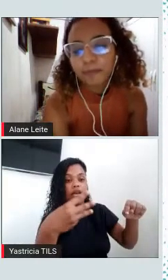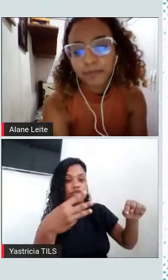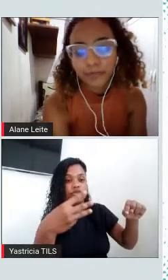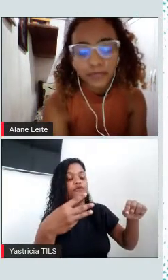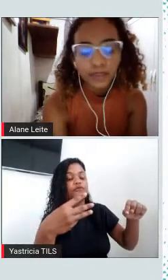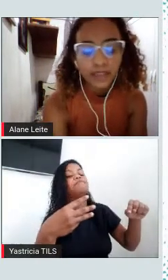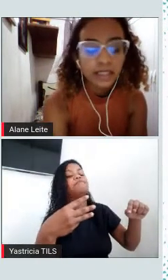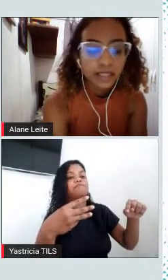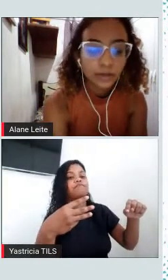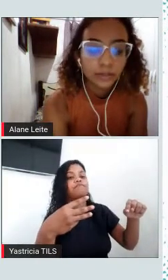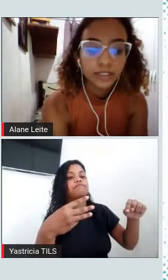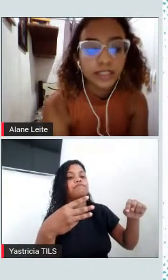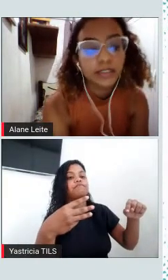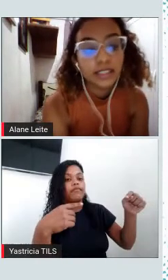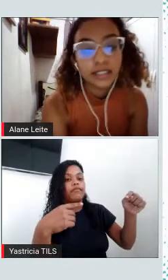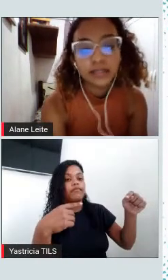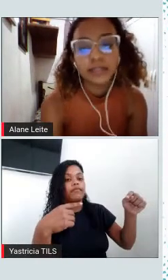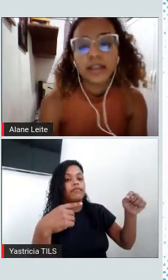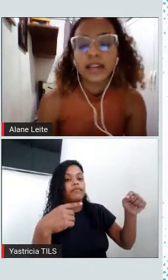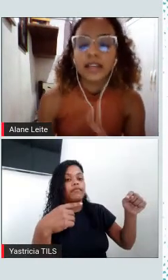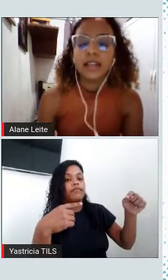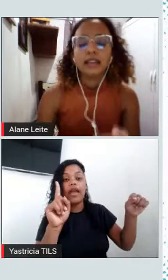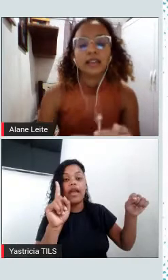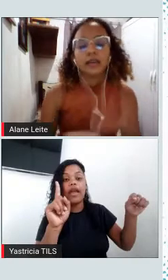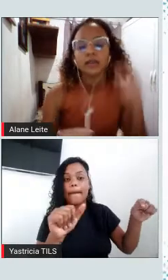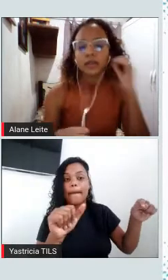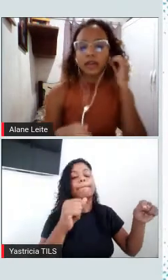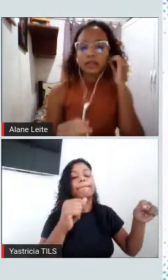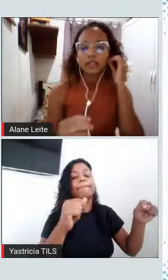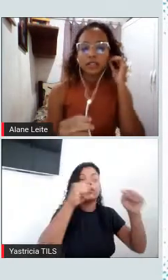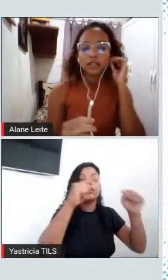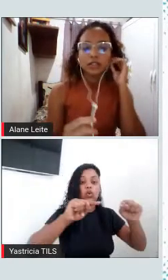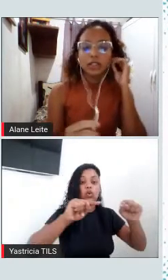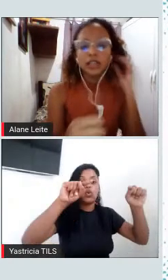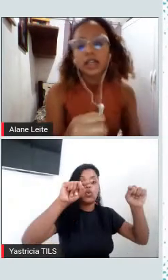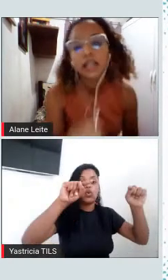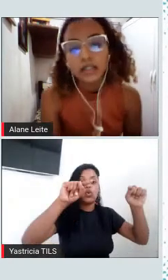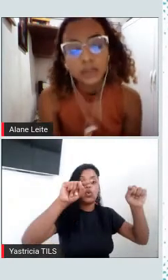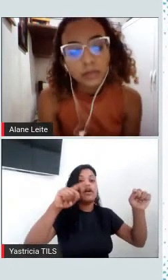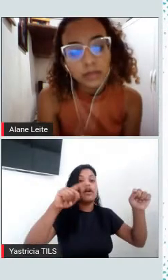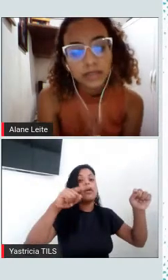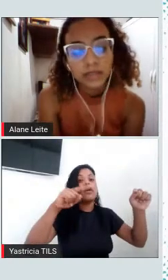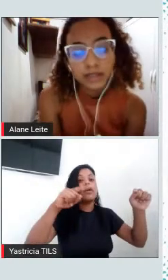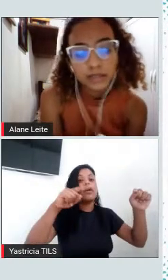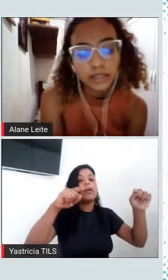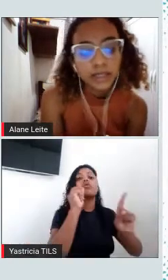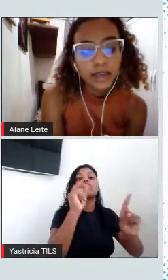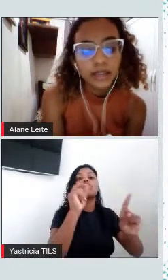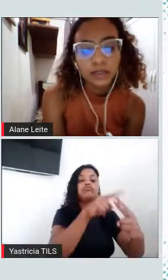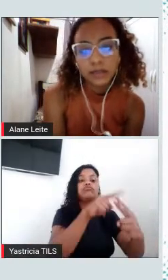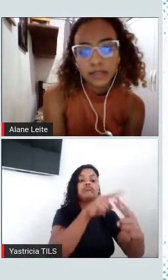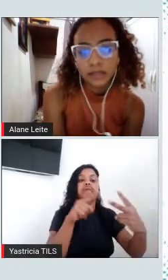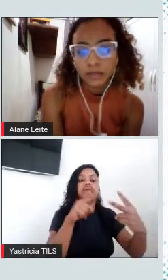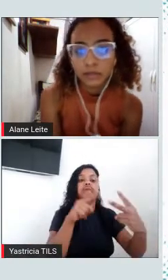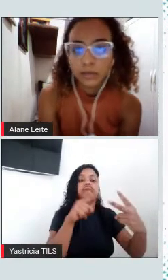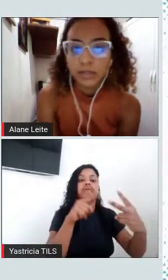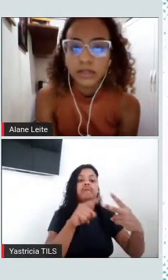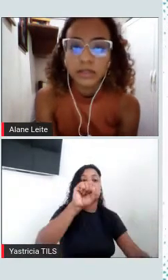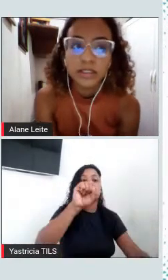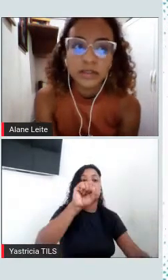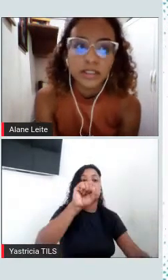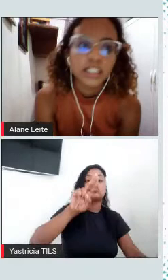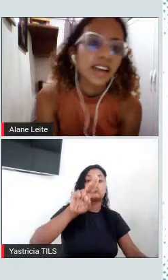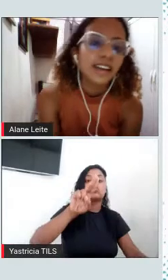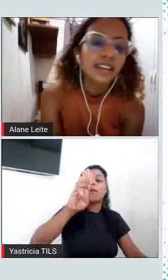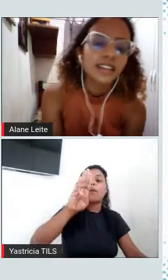é nessa curva que vai se encontrar os estados de sublimação e de ressublimação.